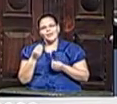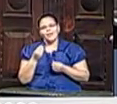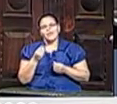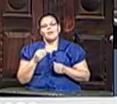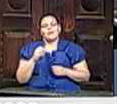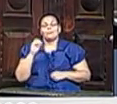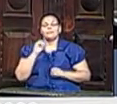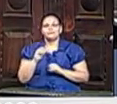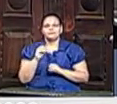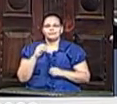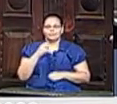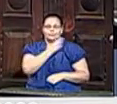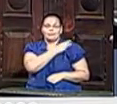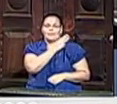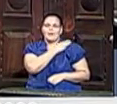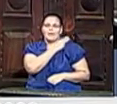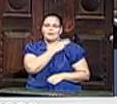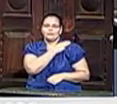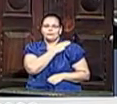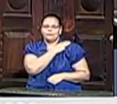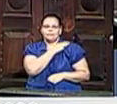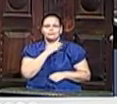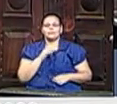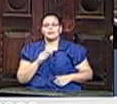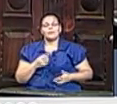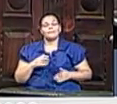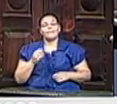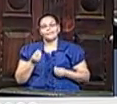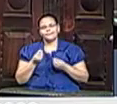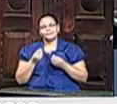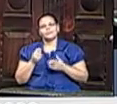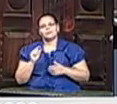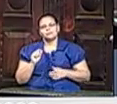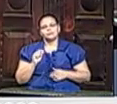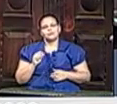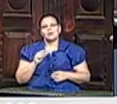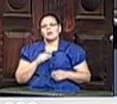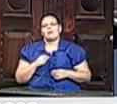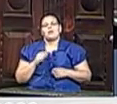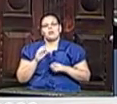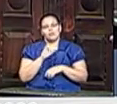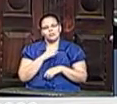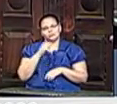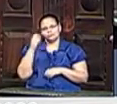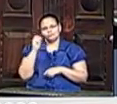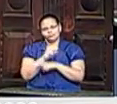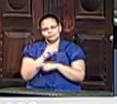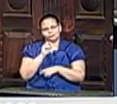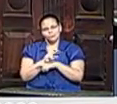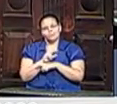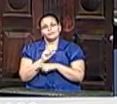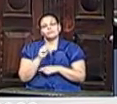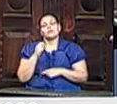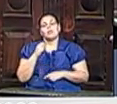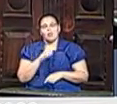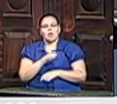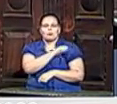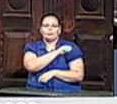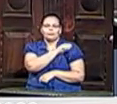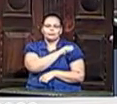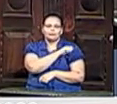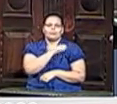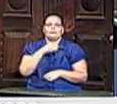mesmo. Para que serve uma etapa da escolaridade que é cursada, em geral, por alunos na faixa de 15,